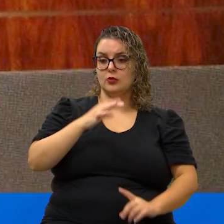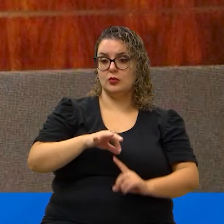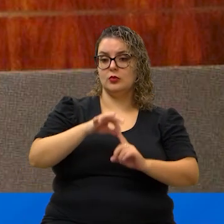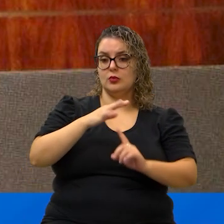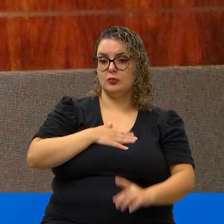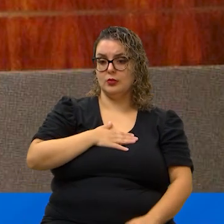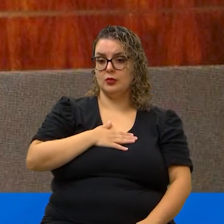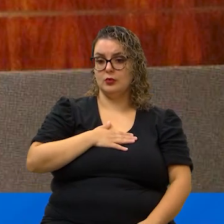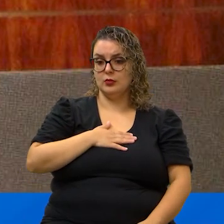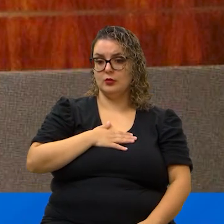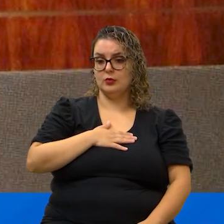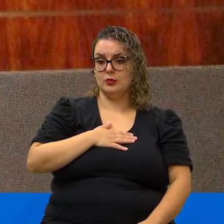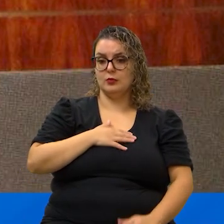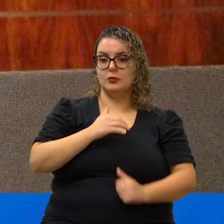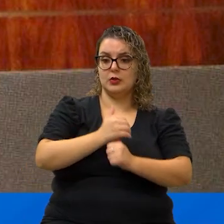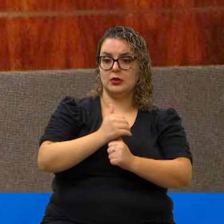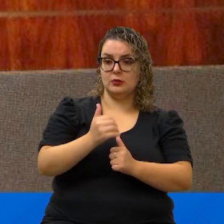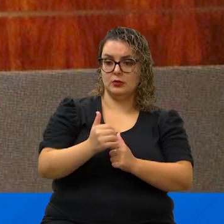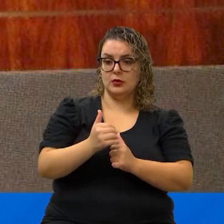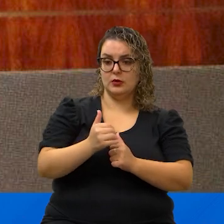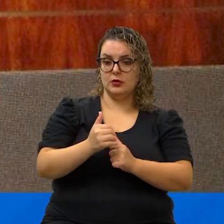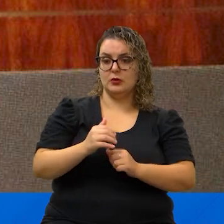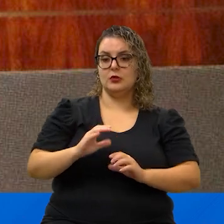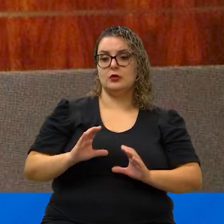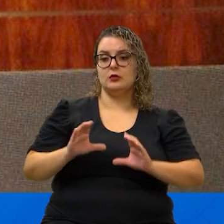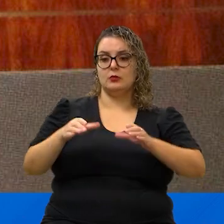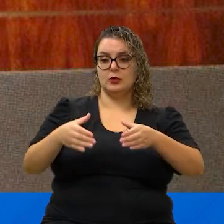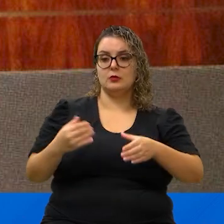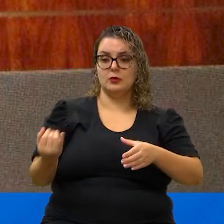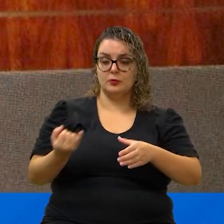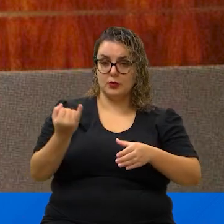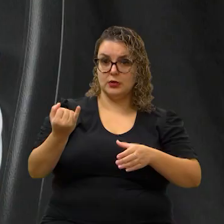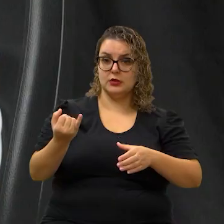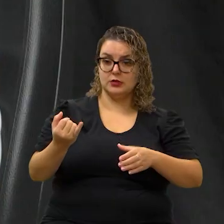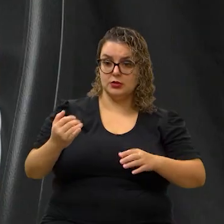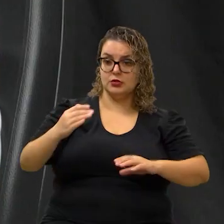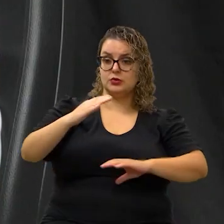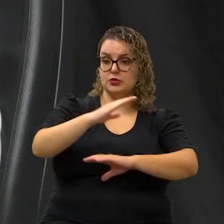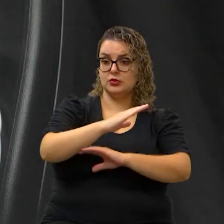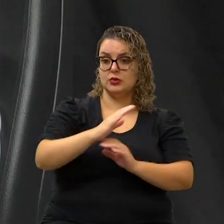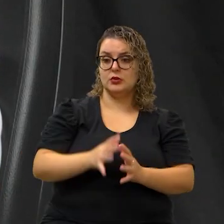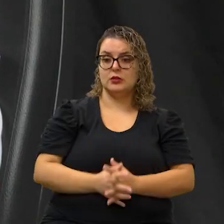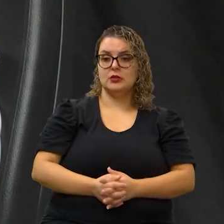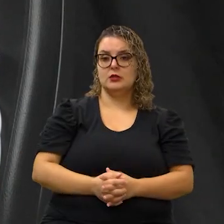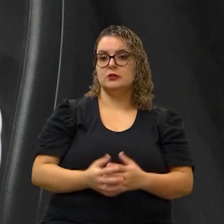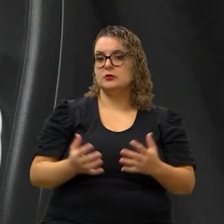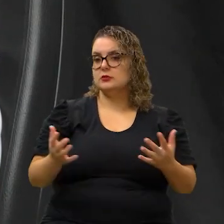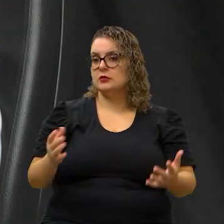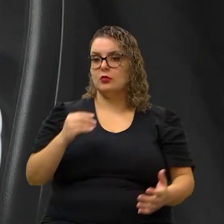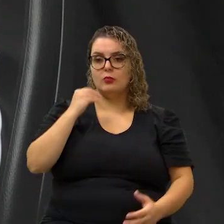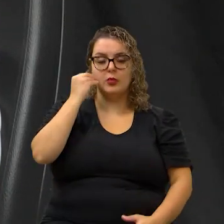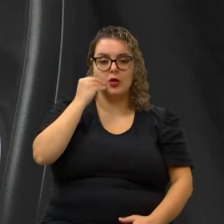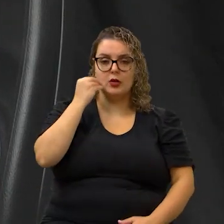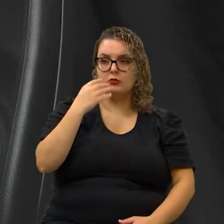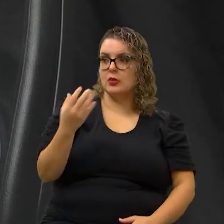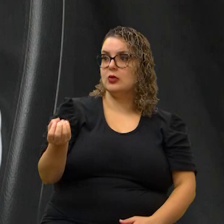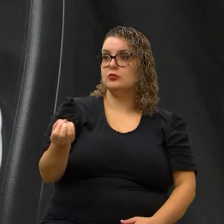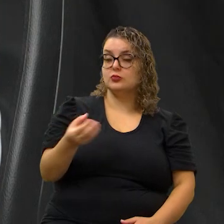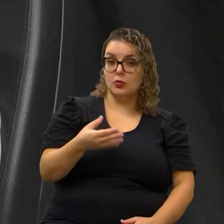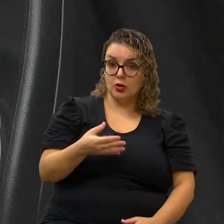priorizo muito no meu mandato. Sim. Então nós tivemos uma comissão bem importante da casa. Então foi uma